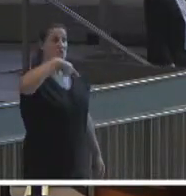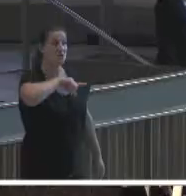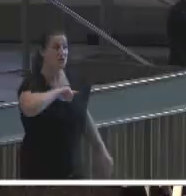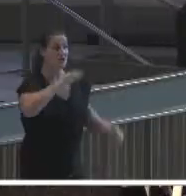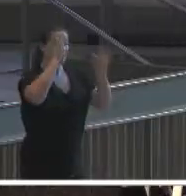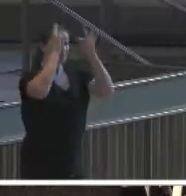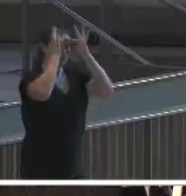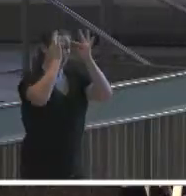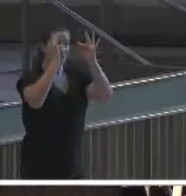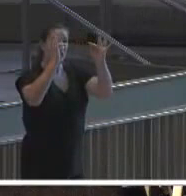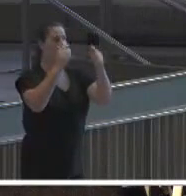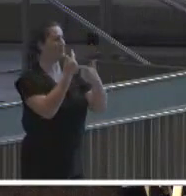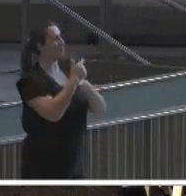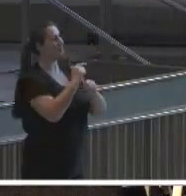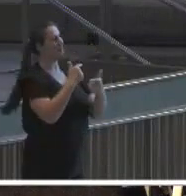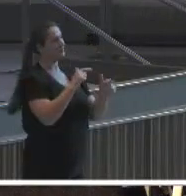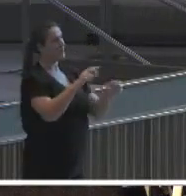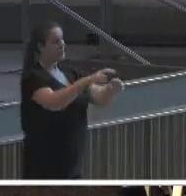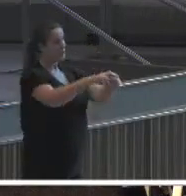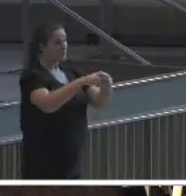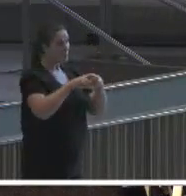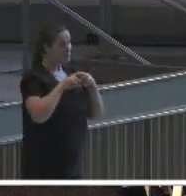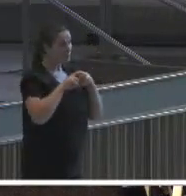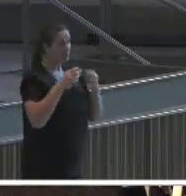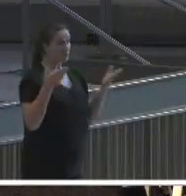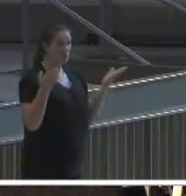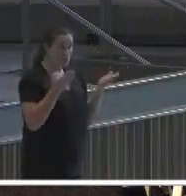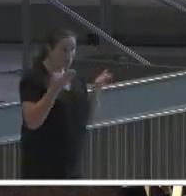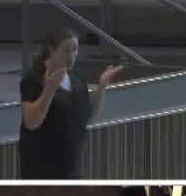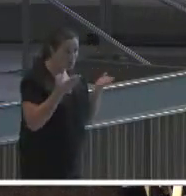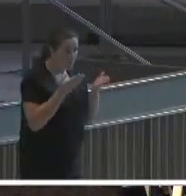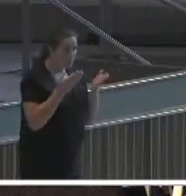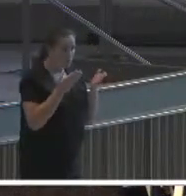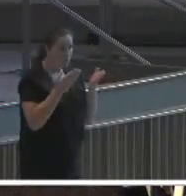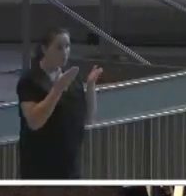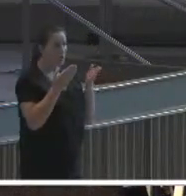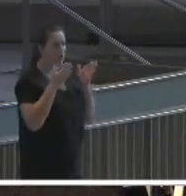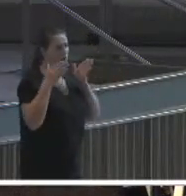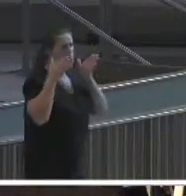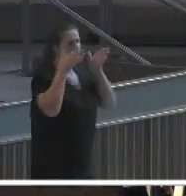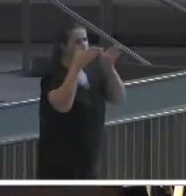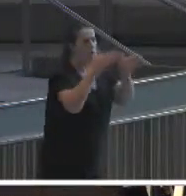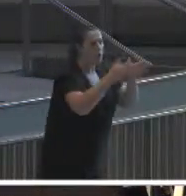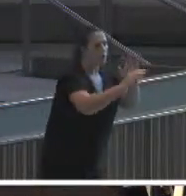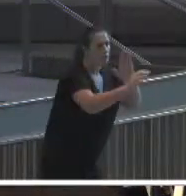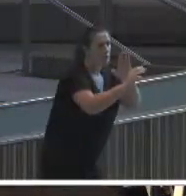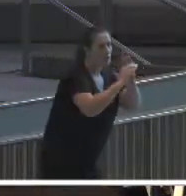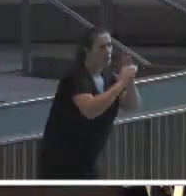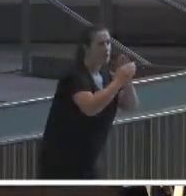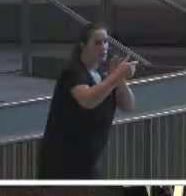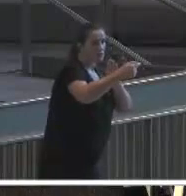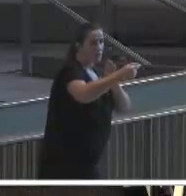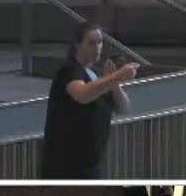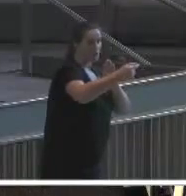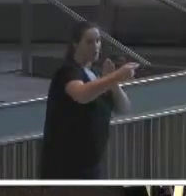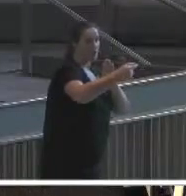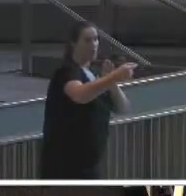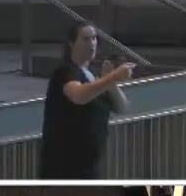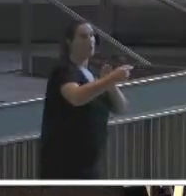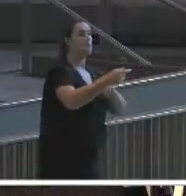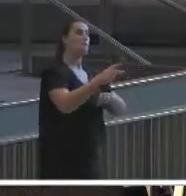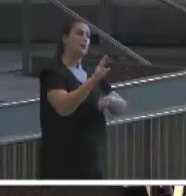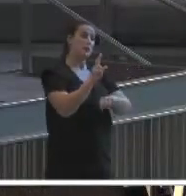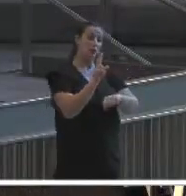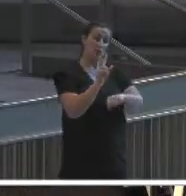infidelidade. Por isso o ensino central do capítulo 7 do livro de Josué é: cuidado